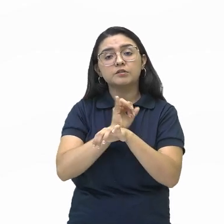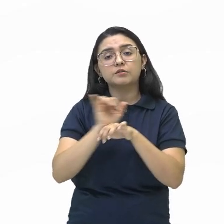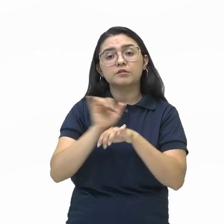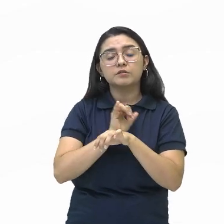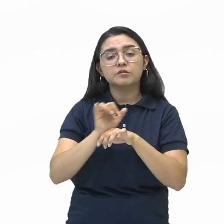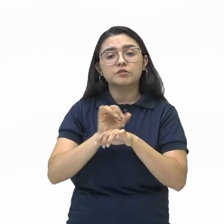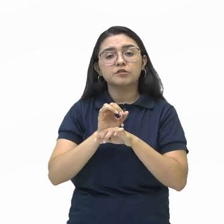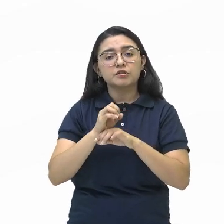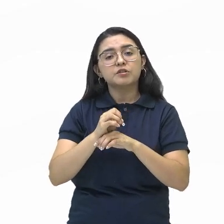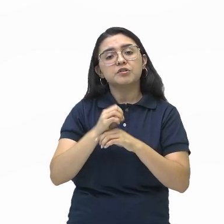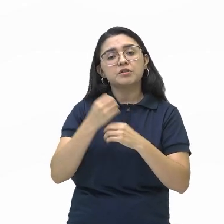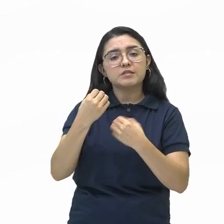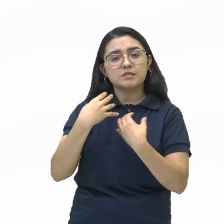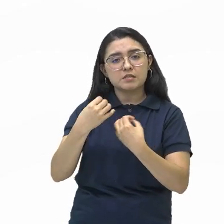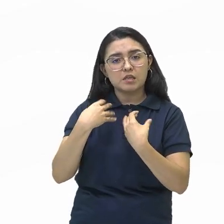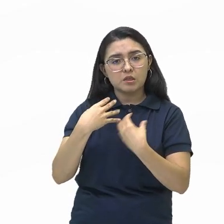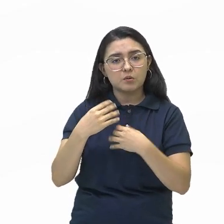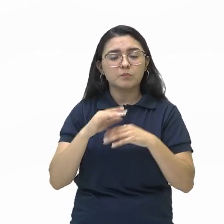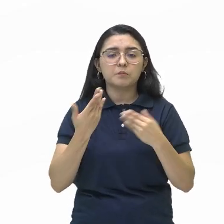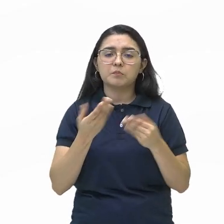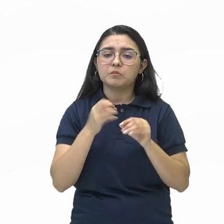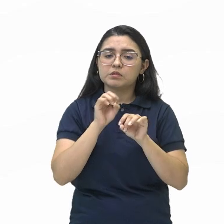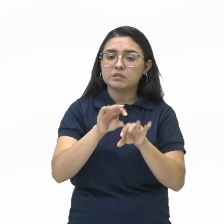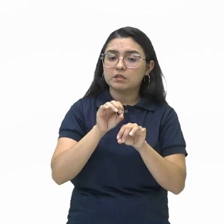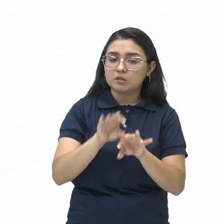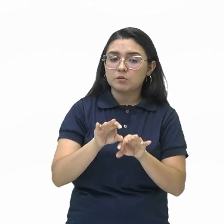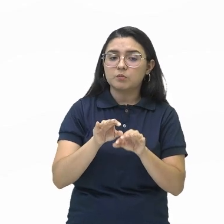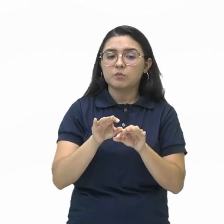de educação, tanto uma educação